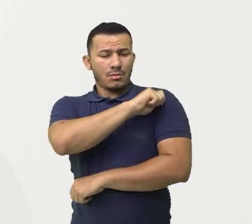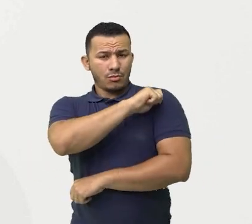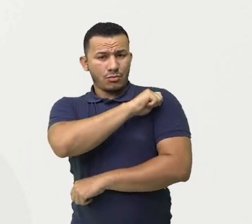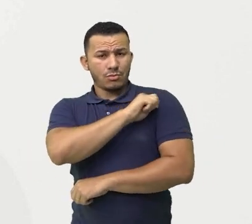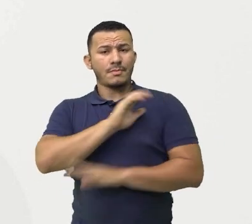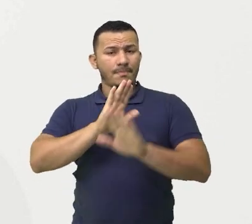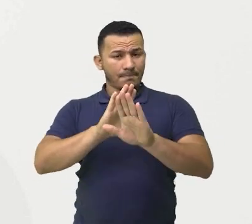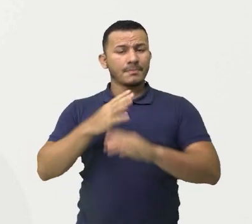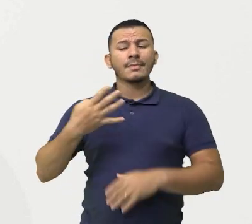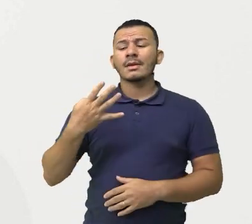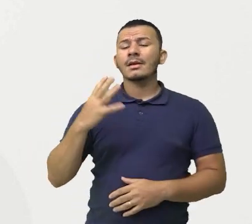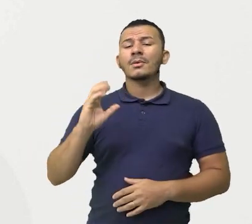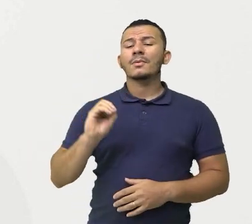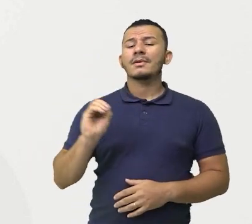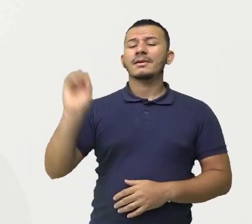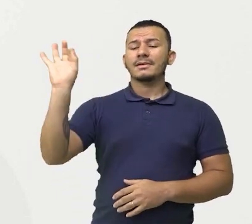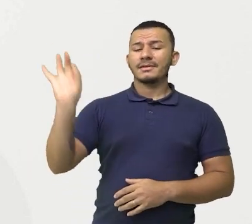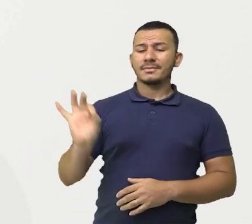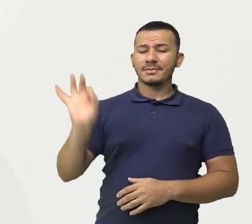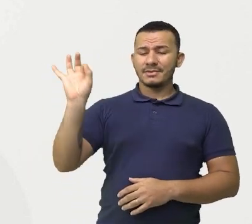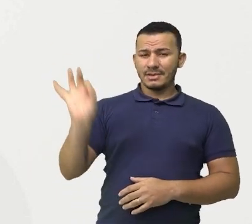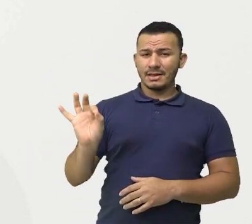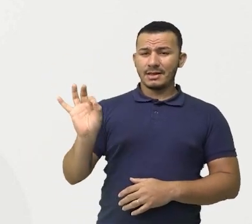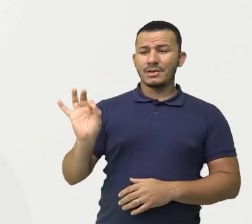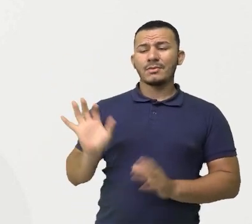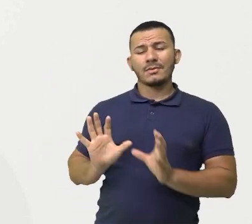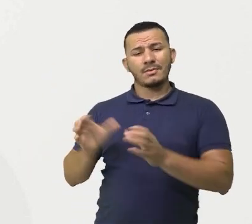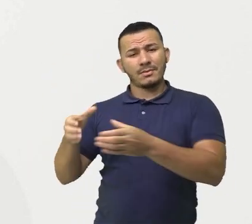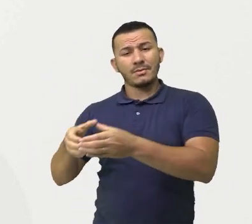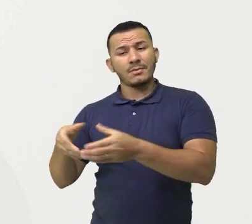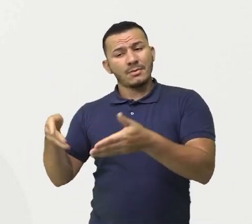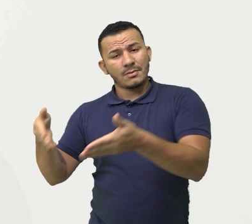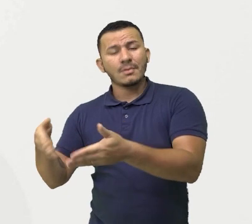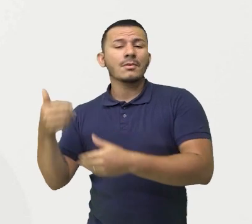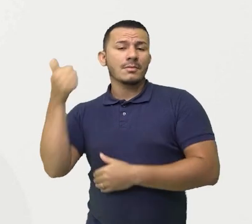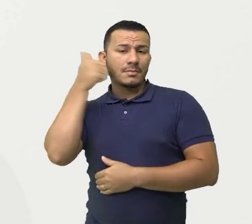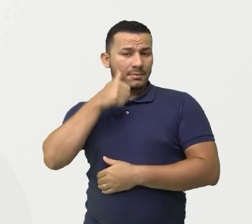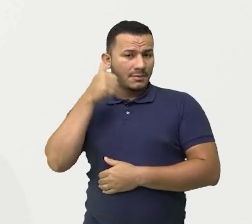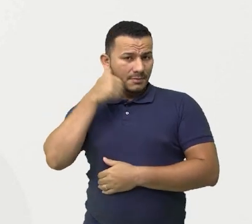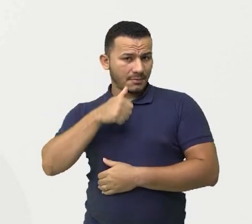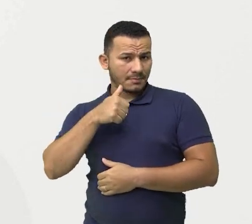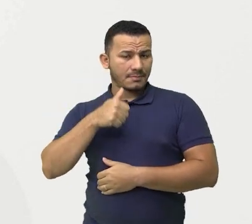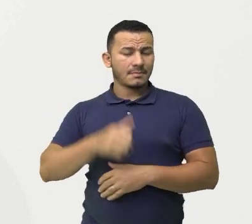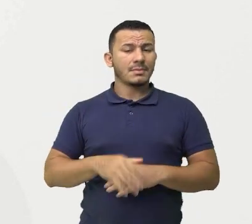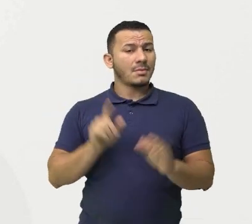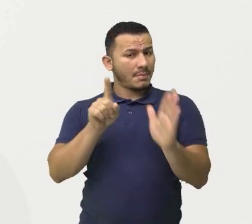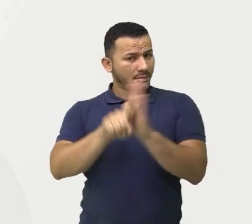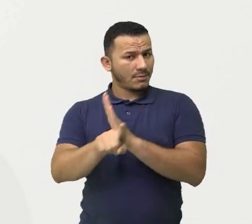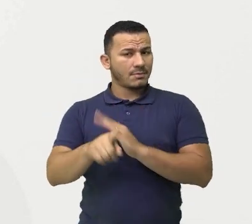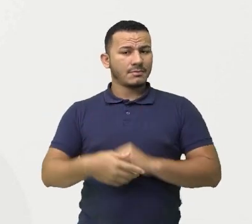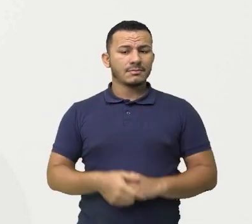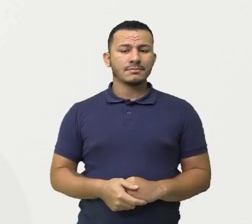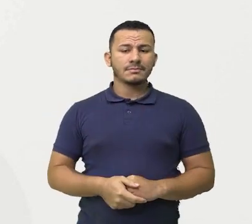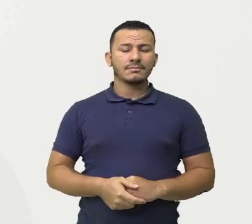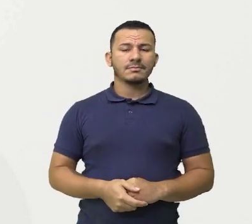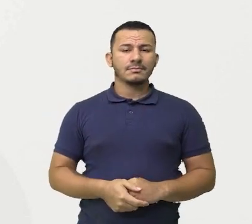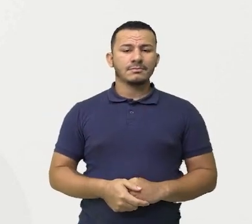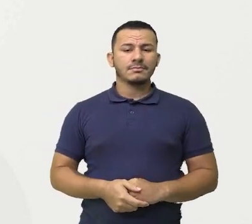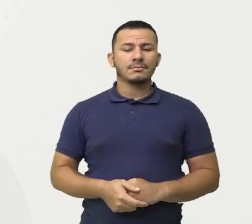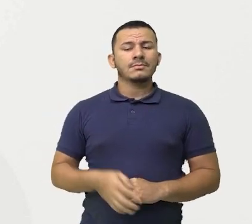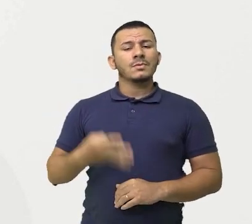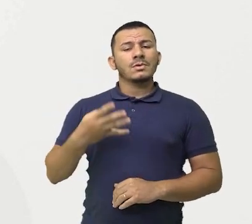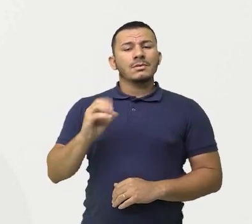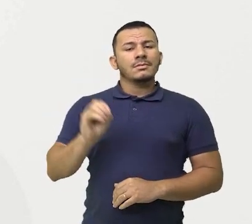quais 40% são meninas. Atenção para a pergunta. 40%